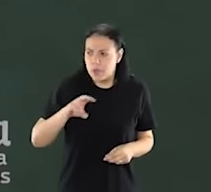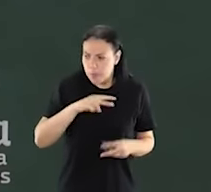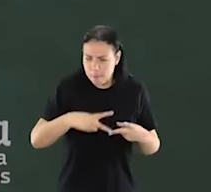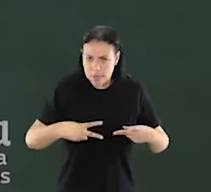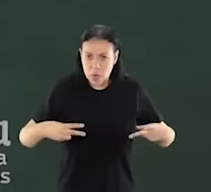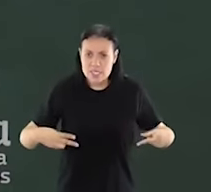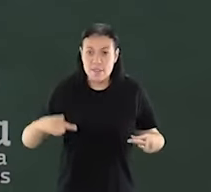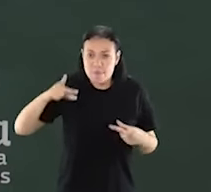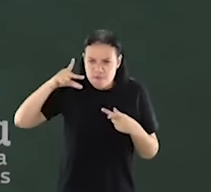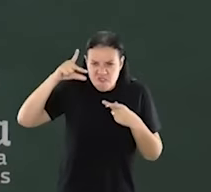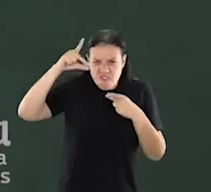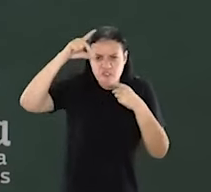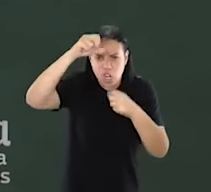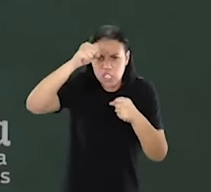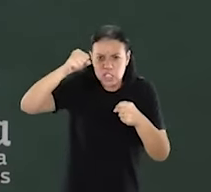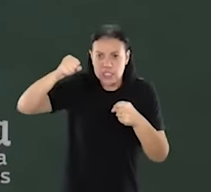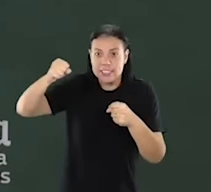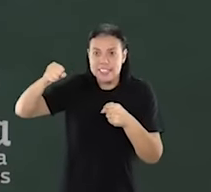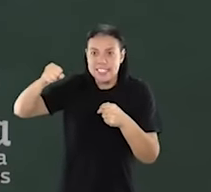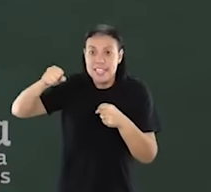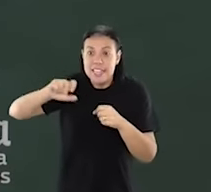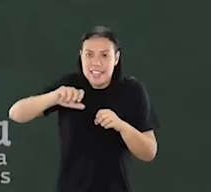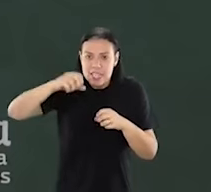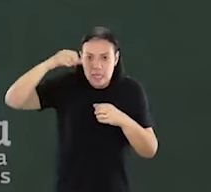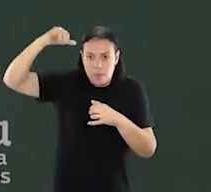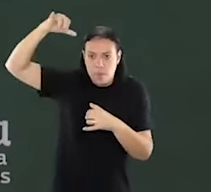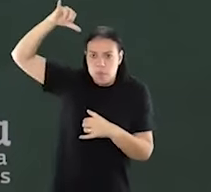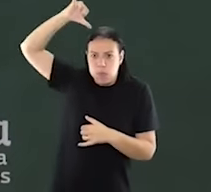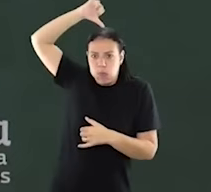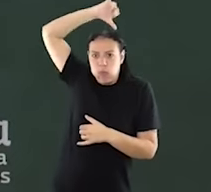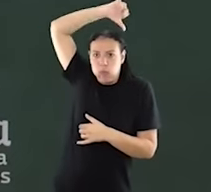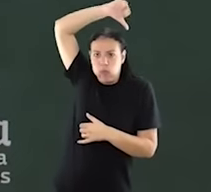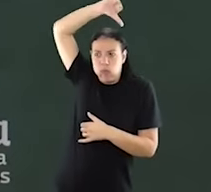ela derrama todo esse perfume sobre a cabeça de Jesus.